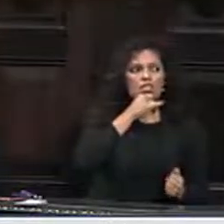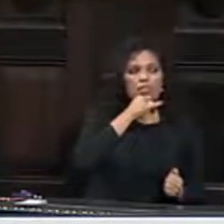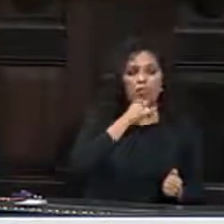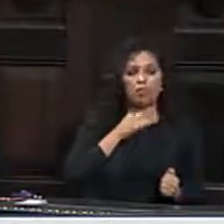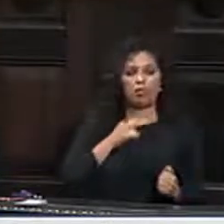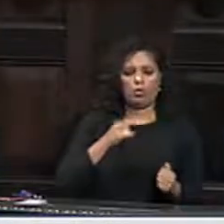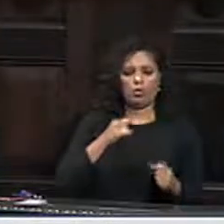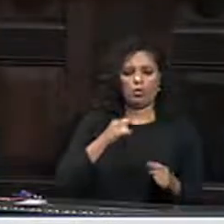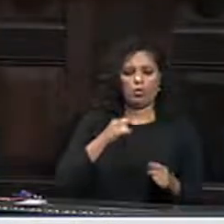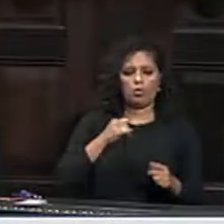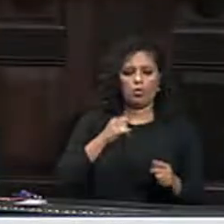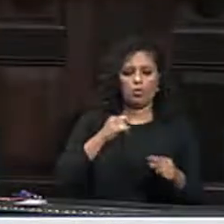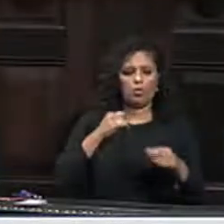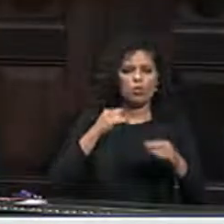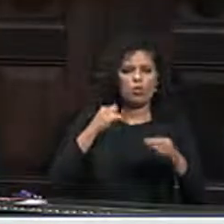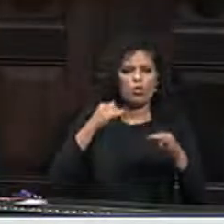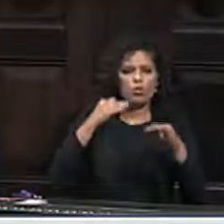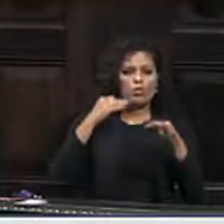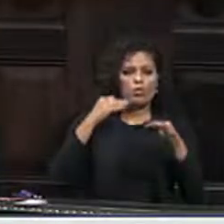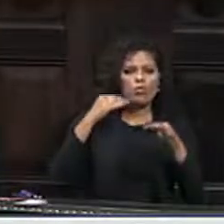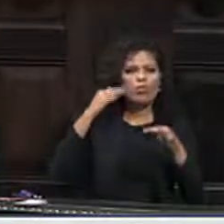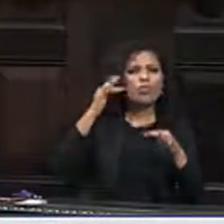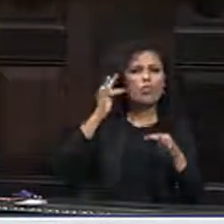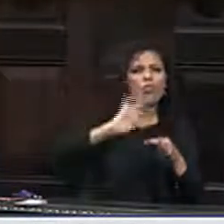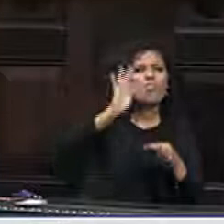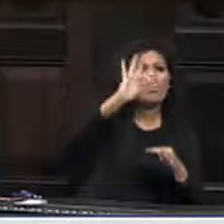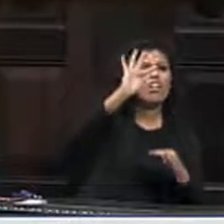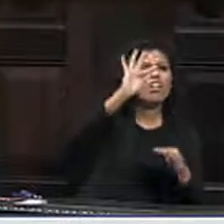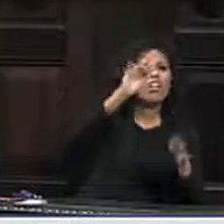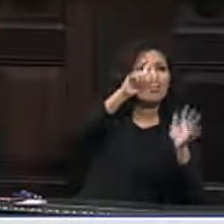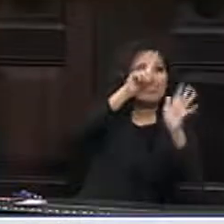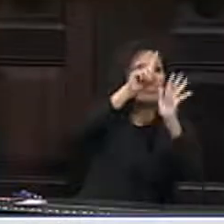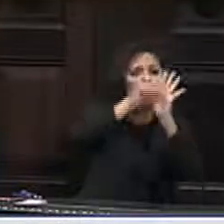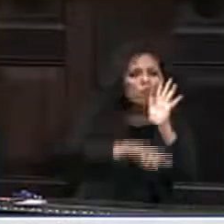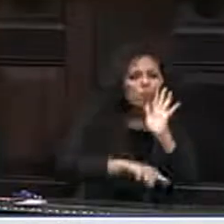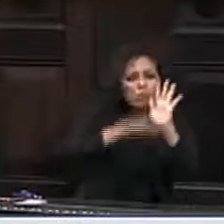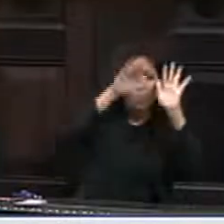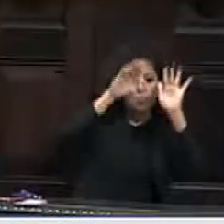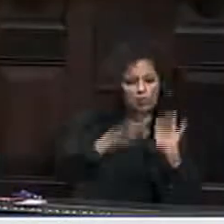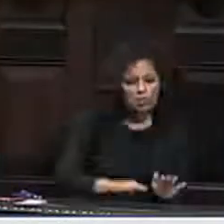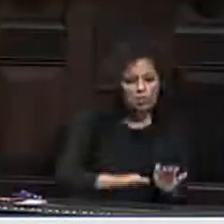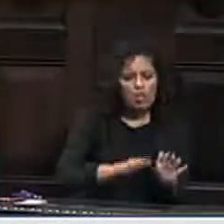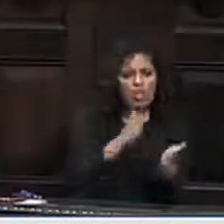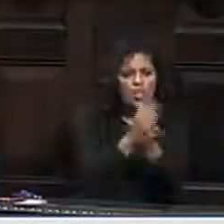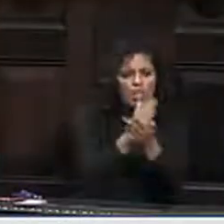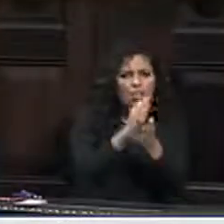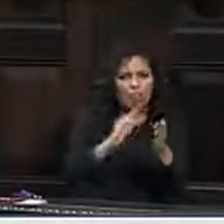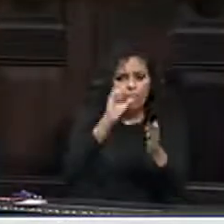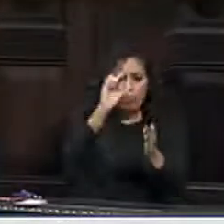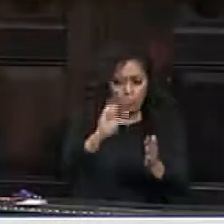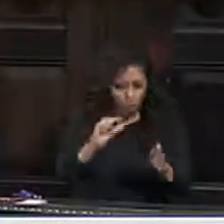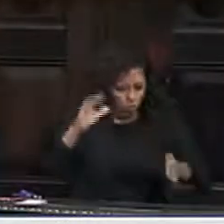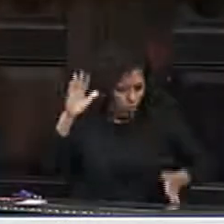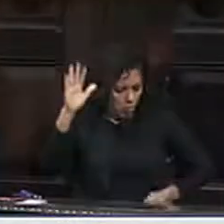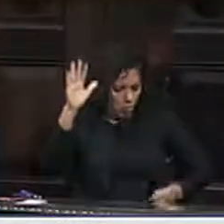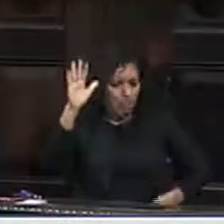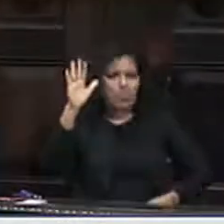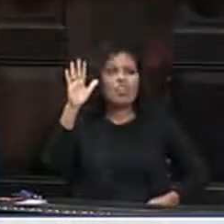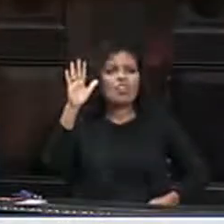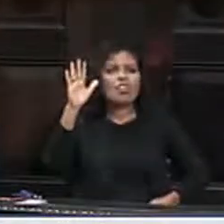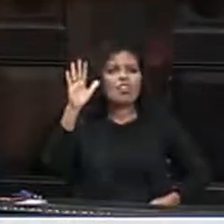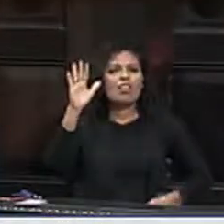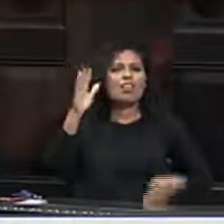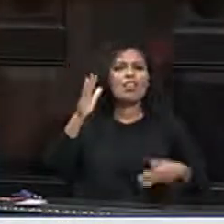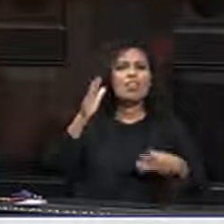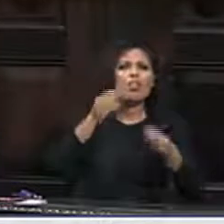cidadania, serviços públicos. Eu pergunto aos senhores que são militares aqui no